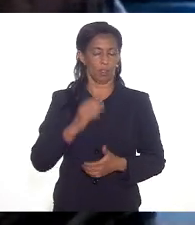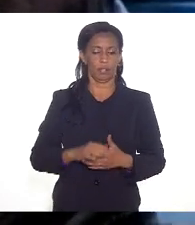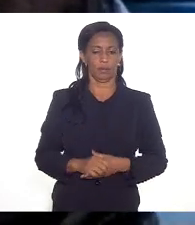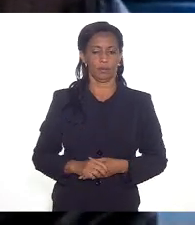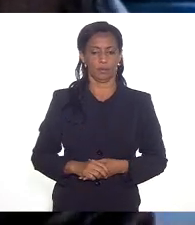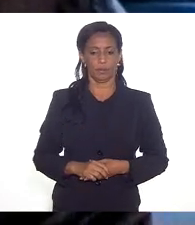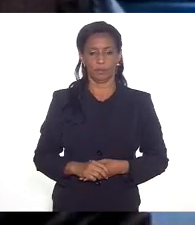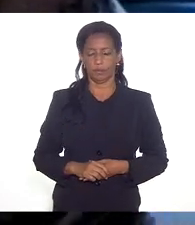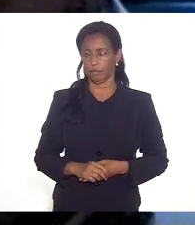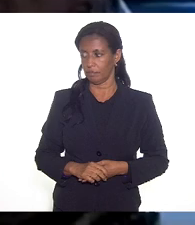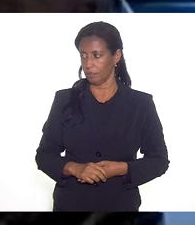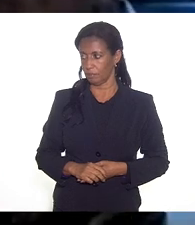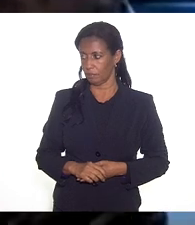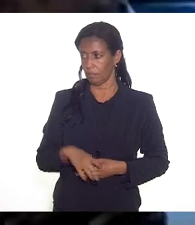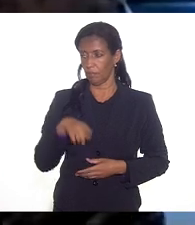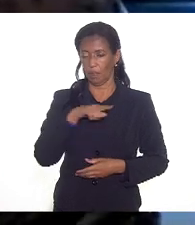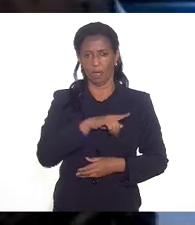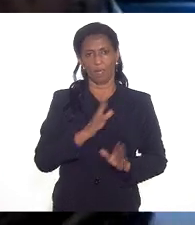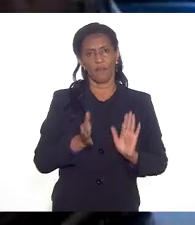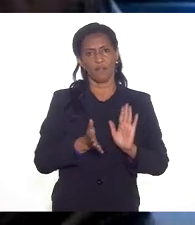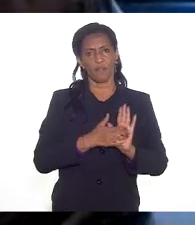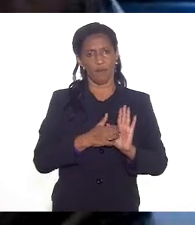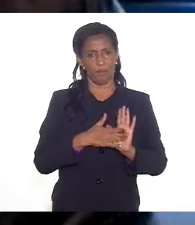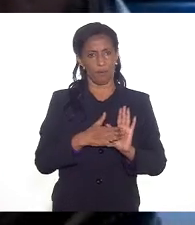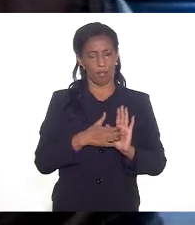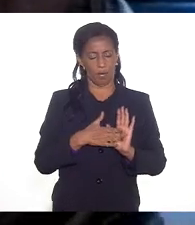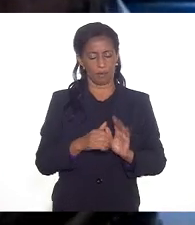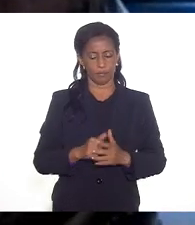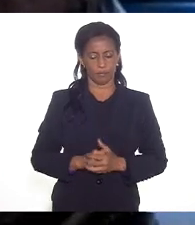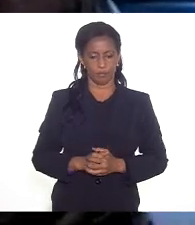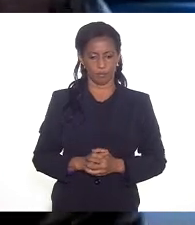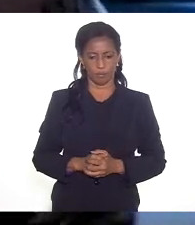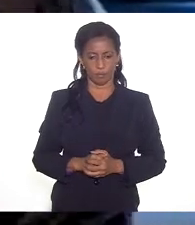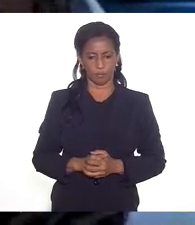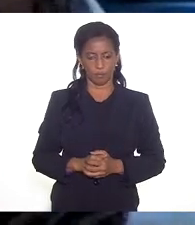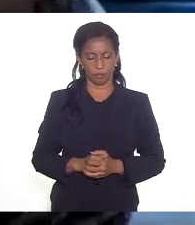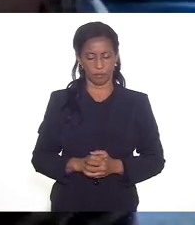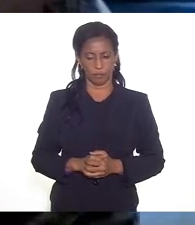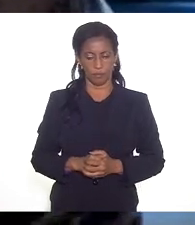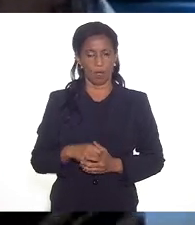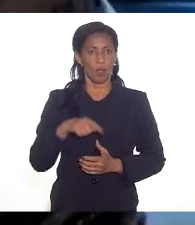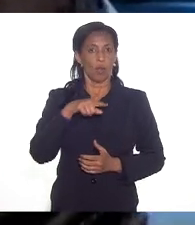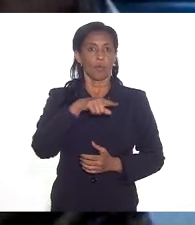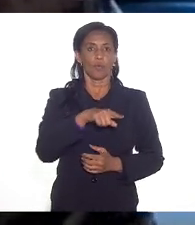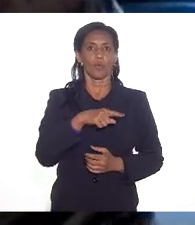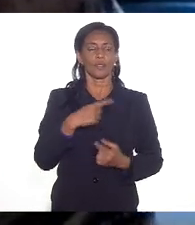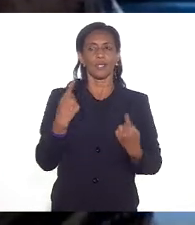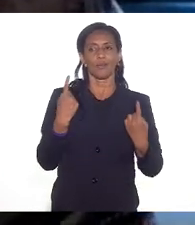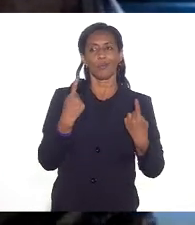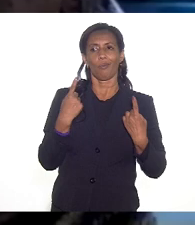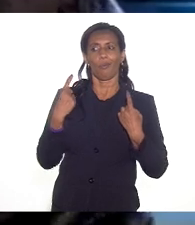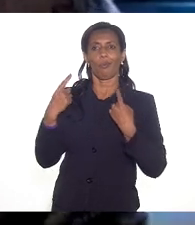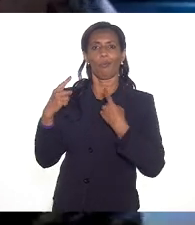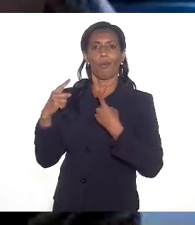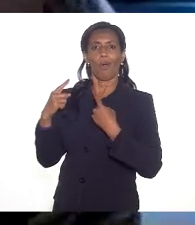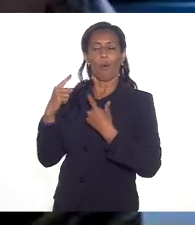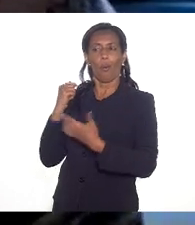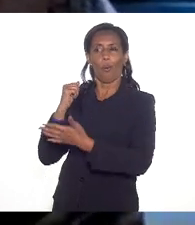carneiro é favorável pela seguinte razão você não combate à discriminação